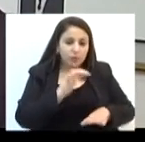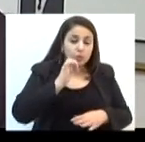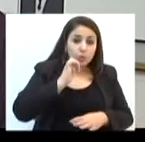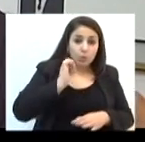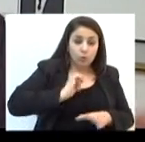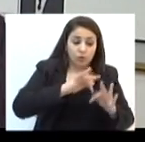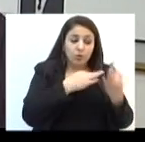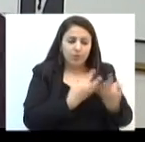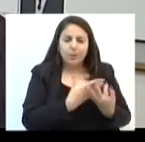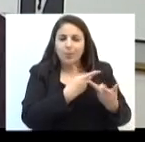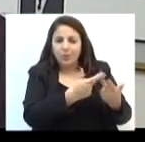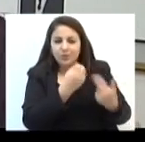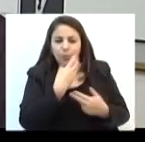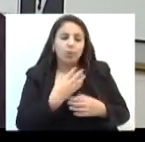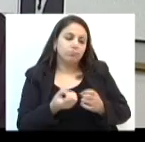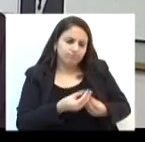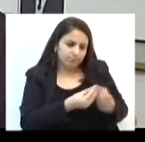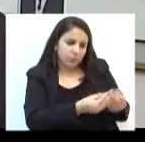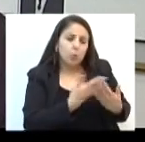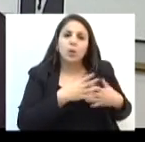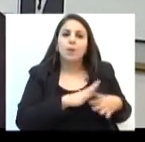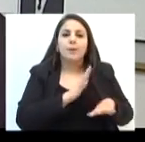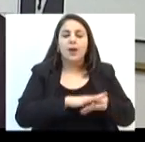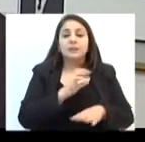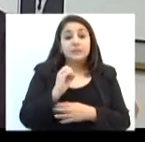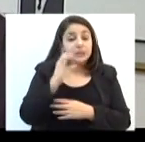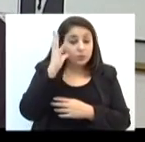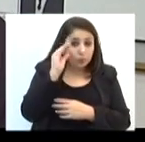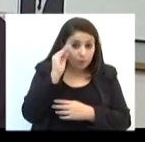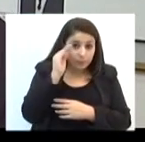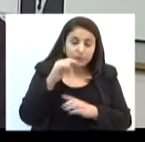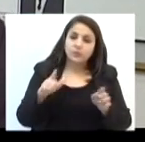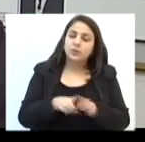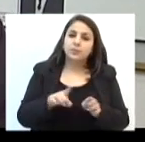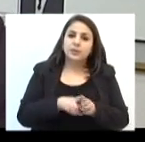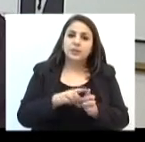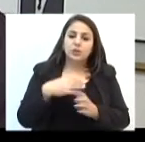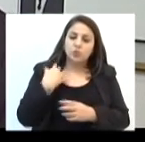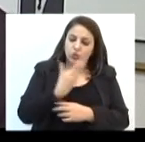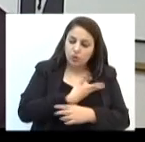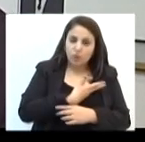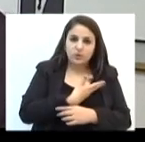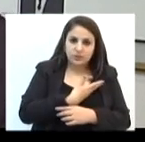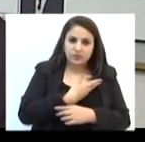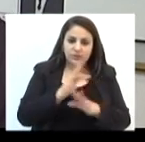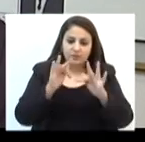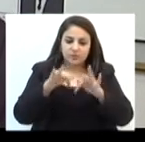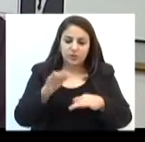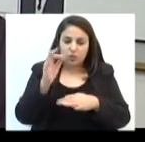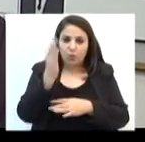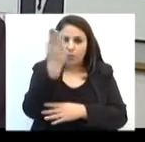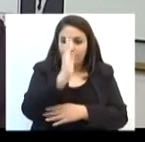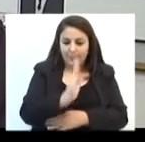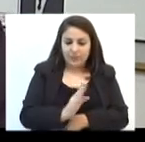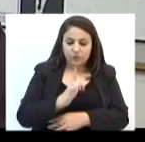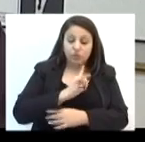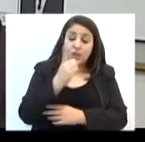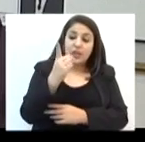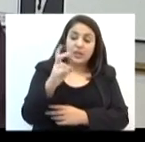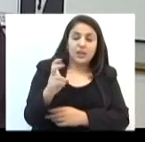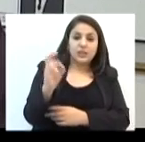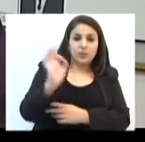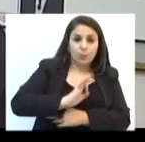estão desistindo. Isso é uma coisa boa. Mas, realmente, se nós observarmos que nós saímos de um Brasil que